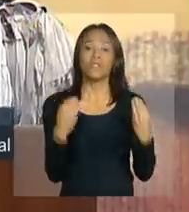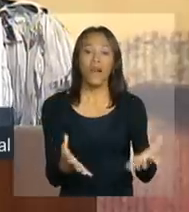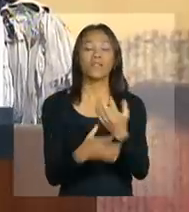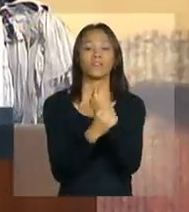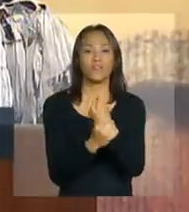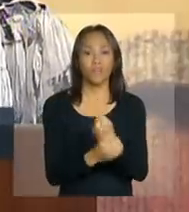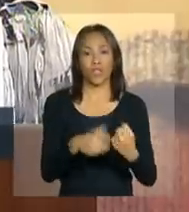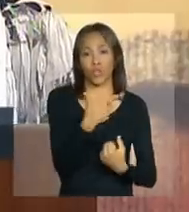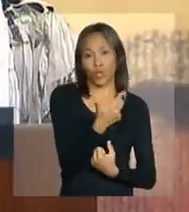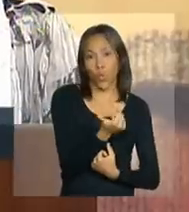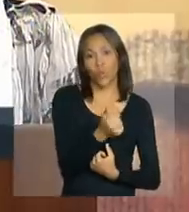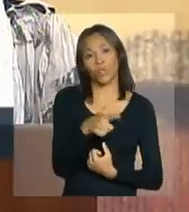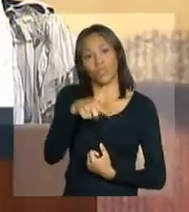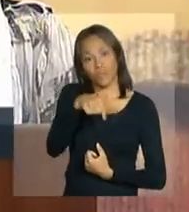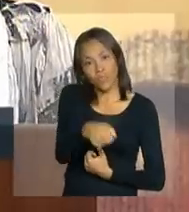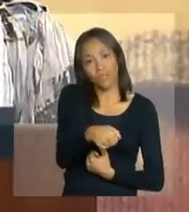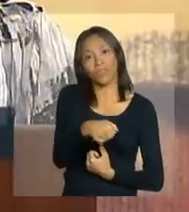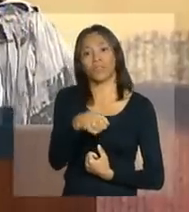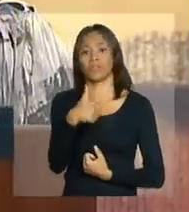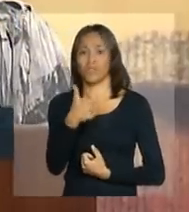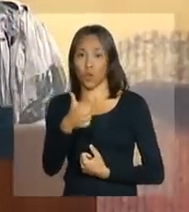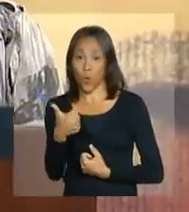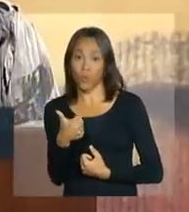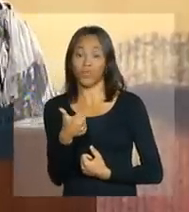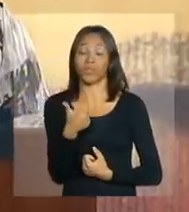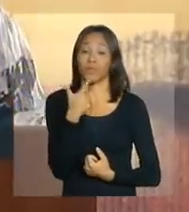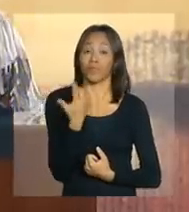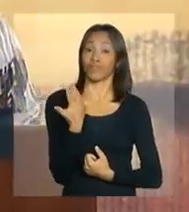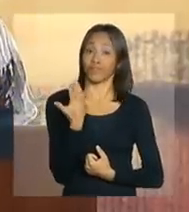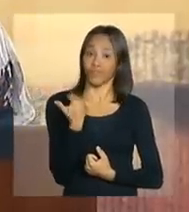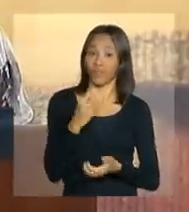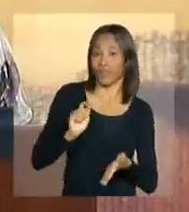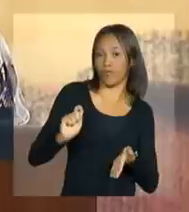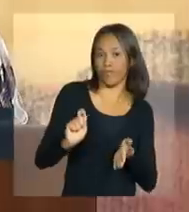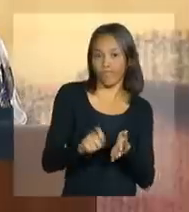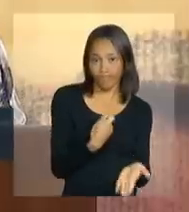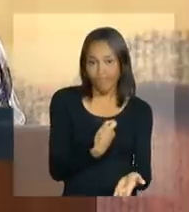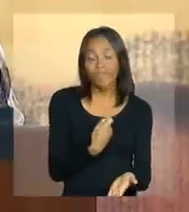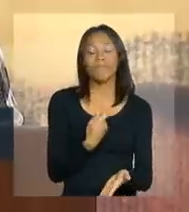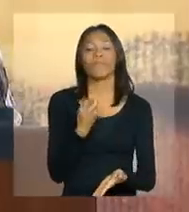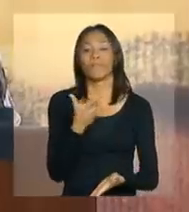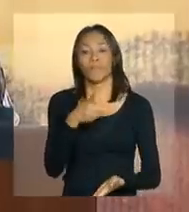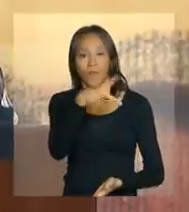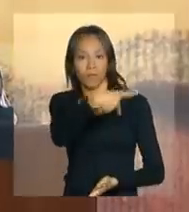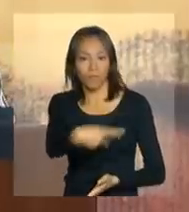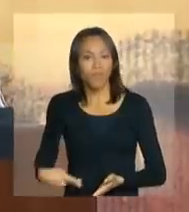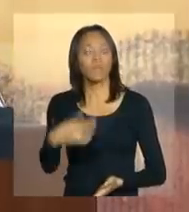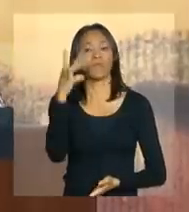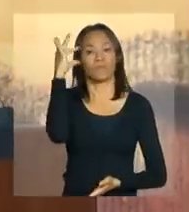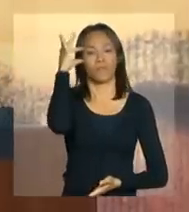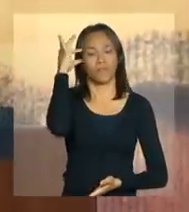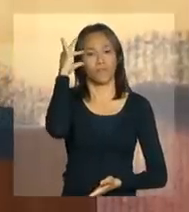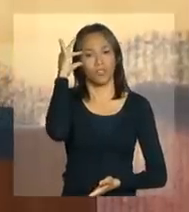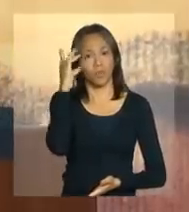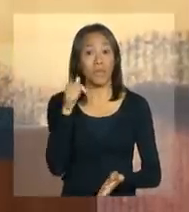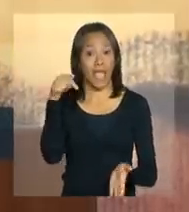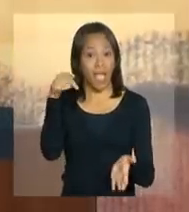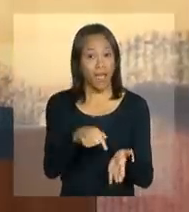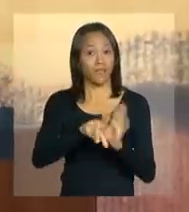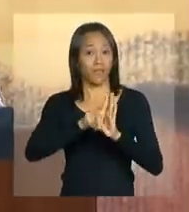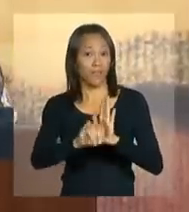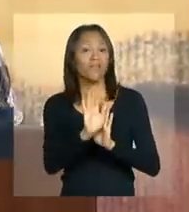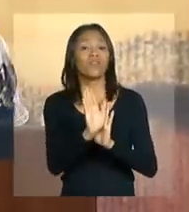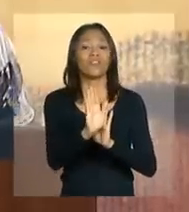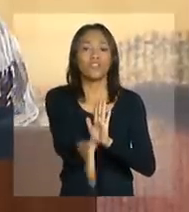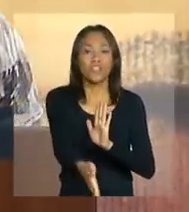lei 12711 recentemente sancionada pela presidenta Dilma a qual já se